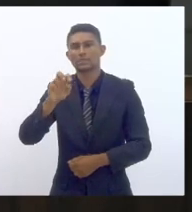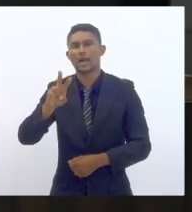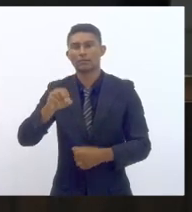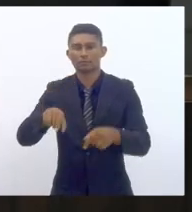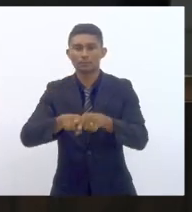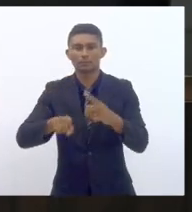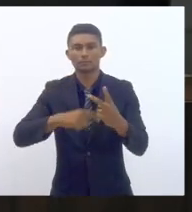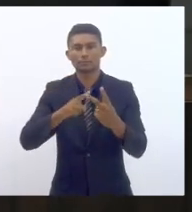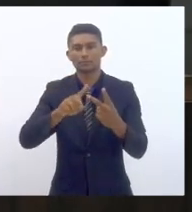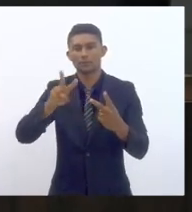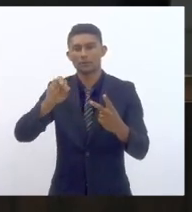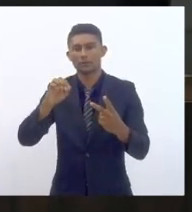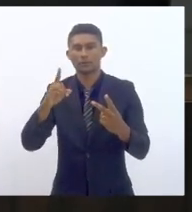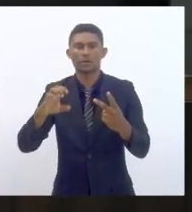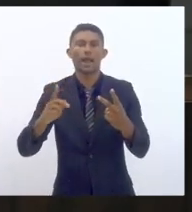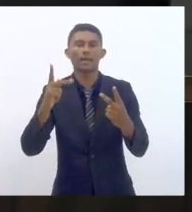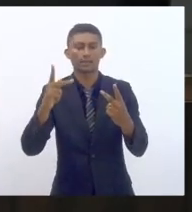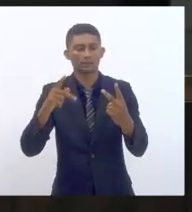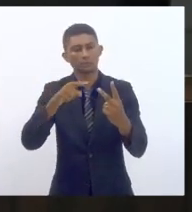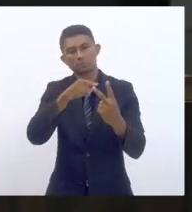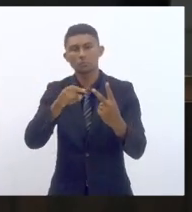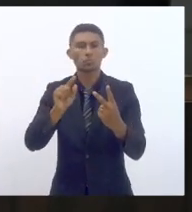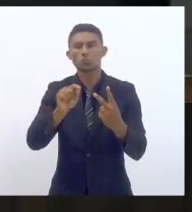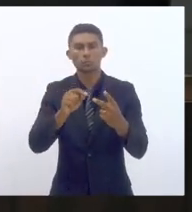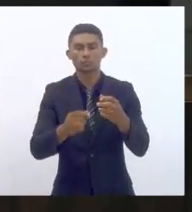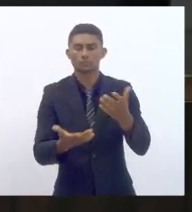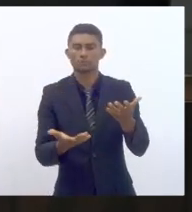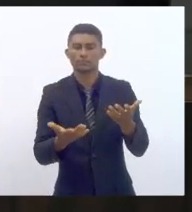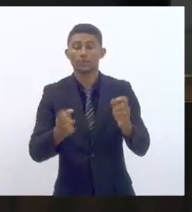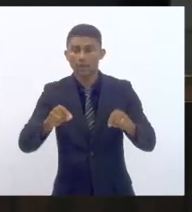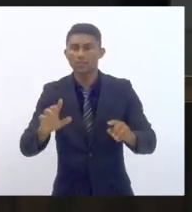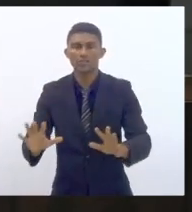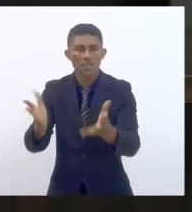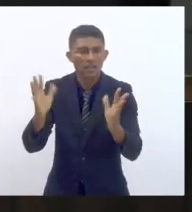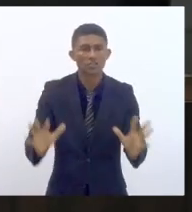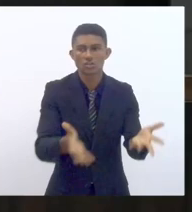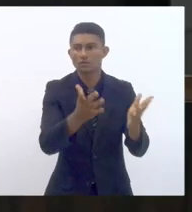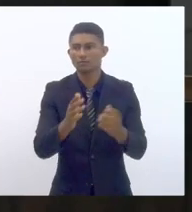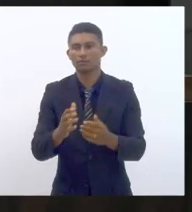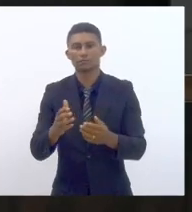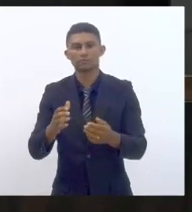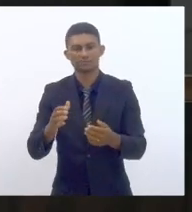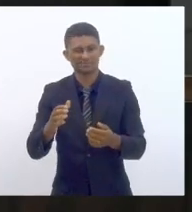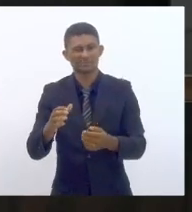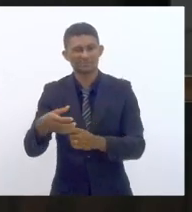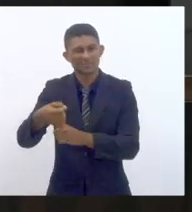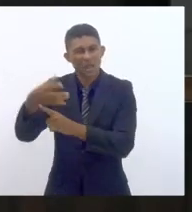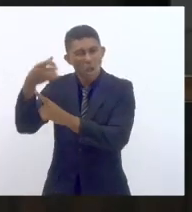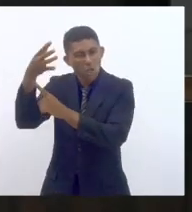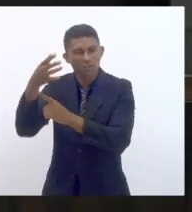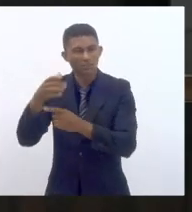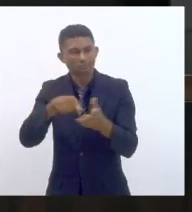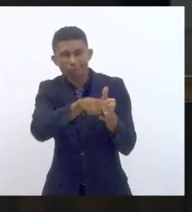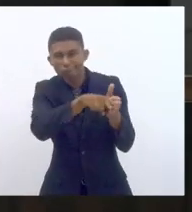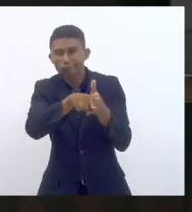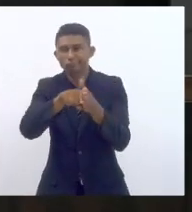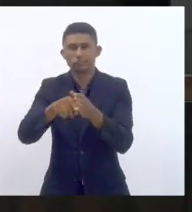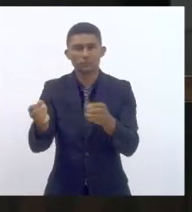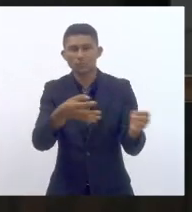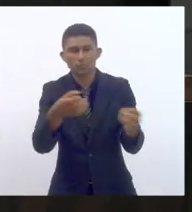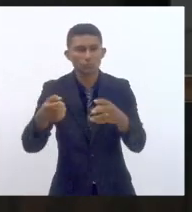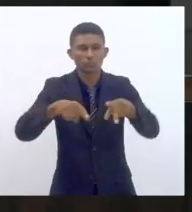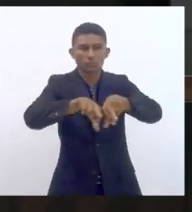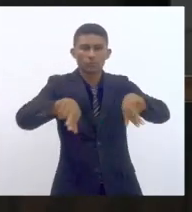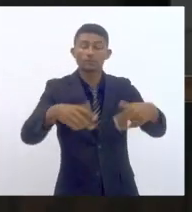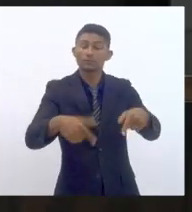Carneiro. Dispõe sobre incentivos à inovação e à pesquisa científica, tecnológica e inovação e altera as